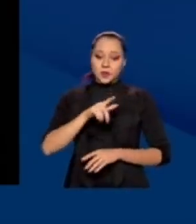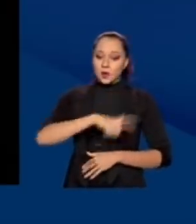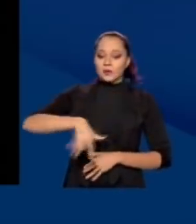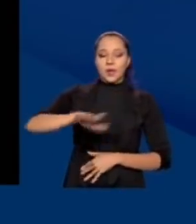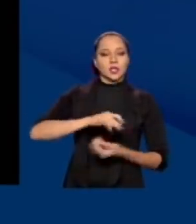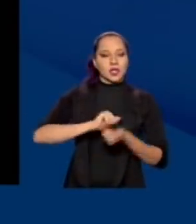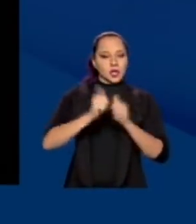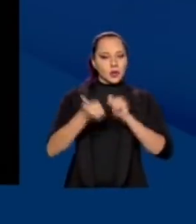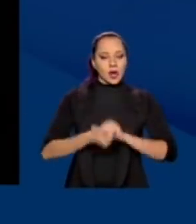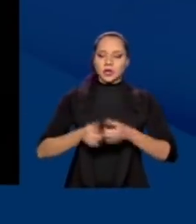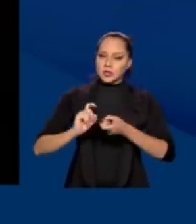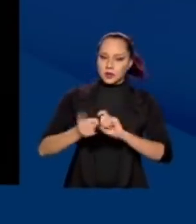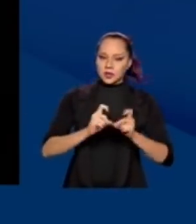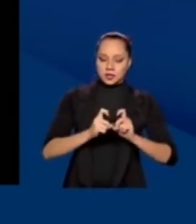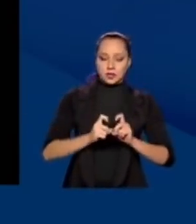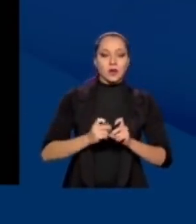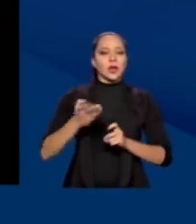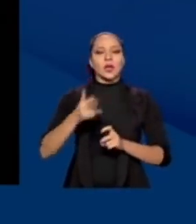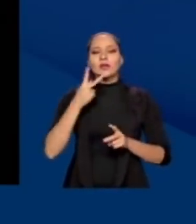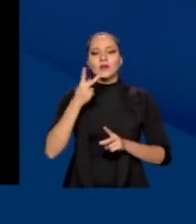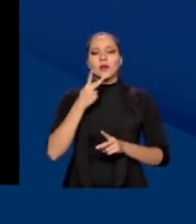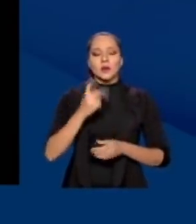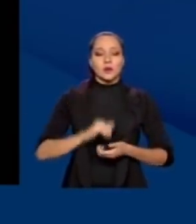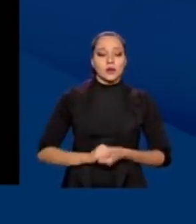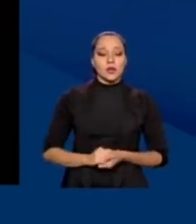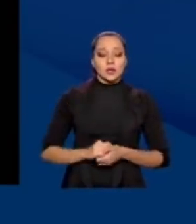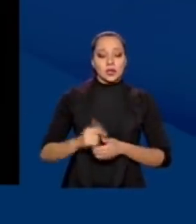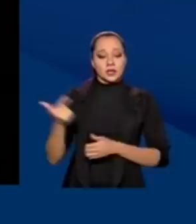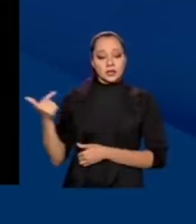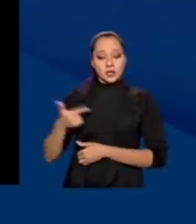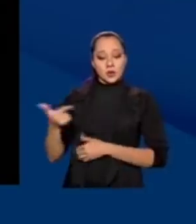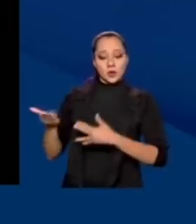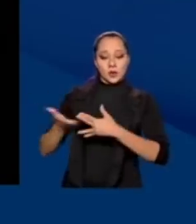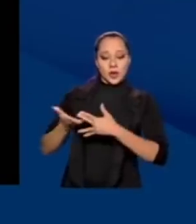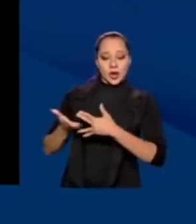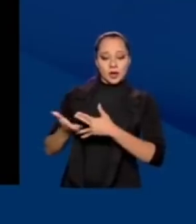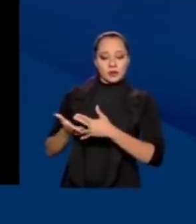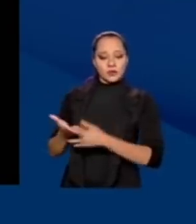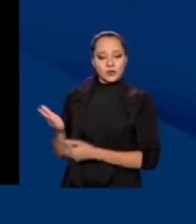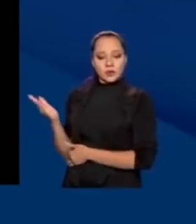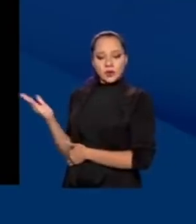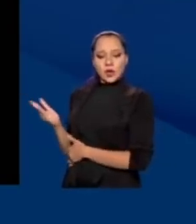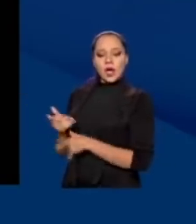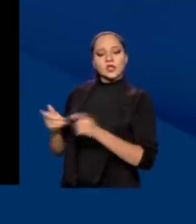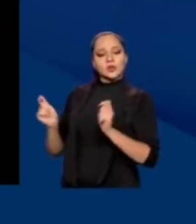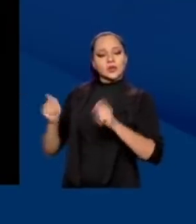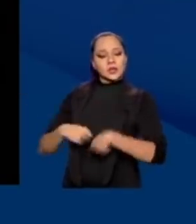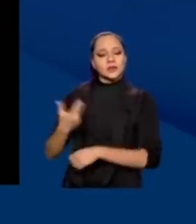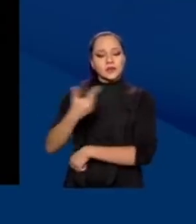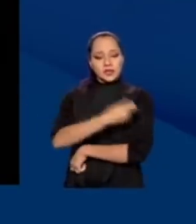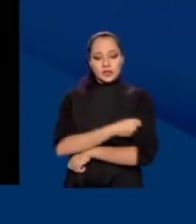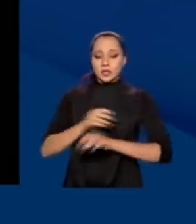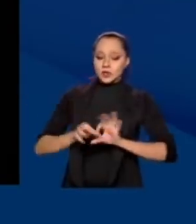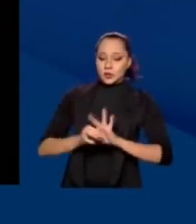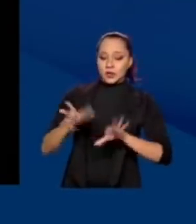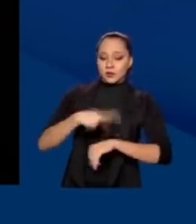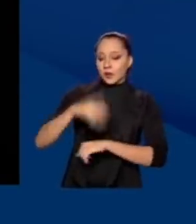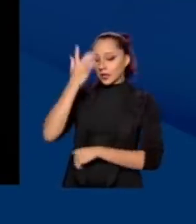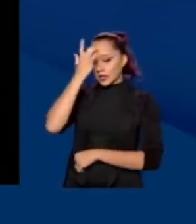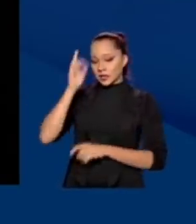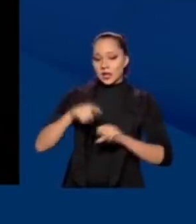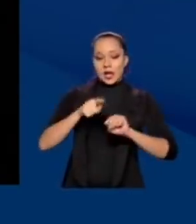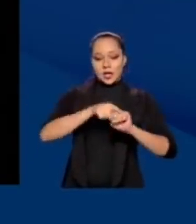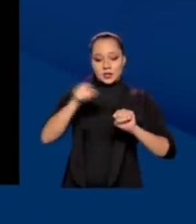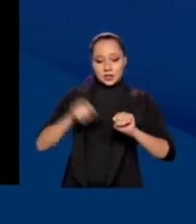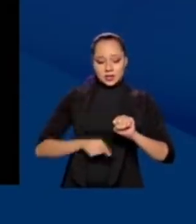às negociações, ele citou, nesse segundo parágrafo, as possíveis vacinas disponíveis na Índia,